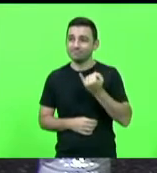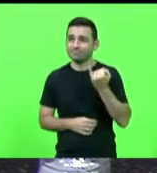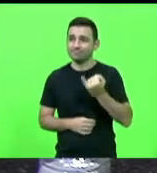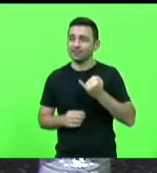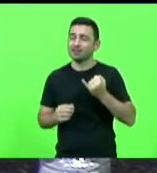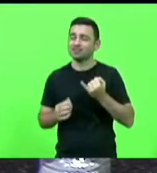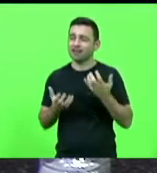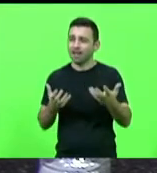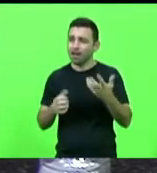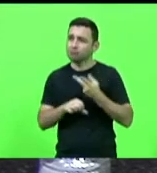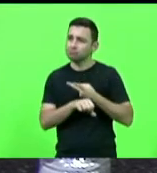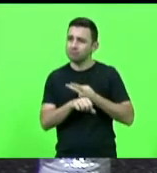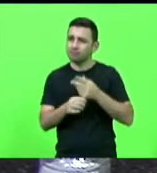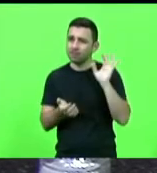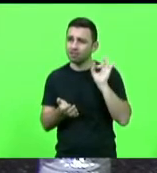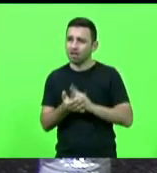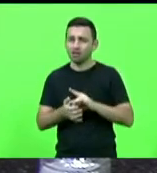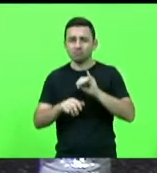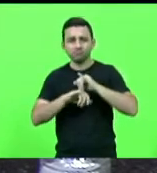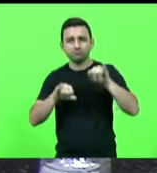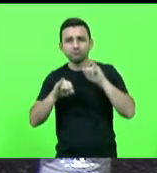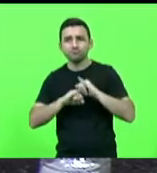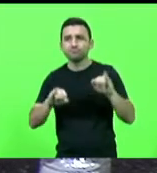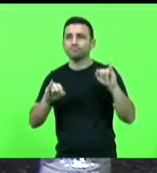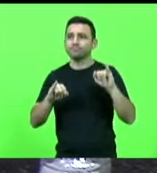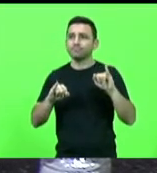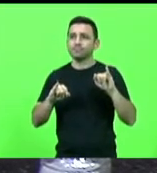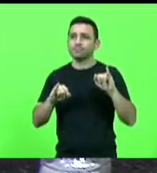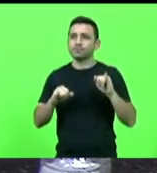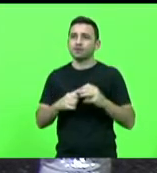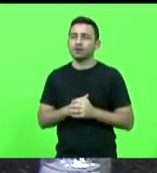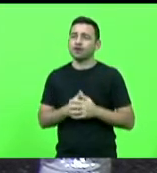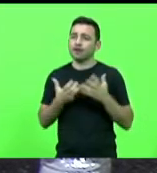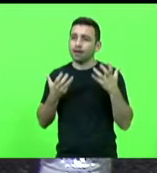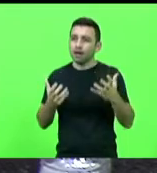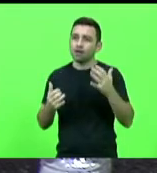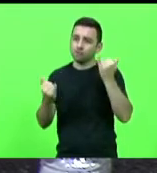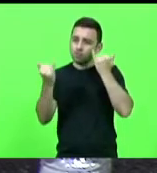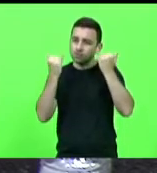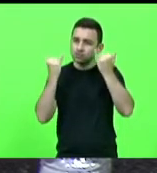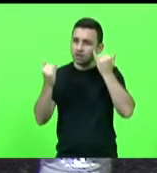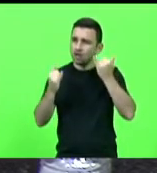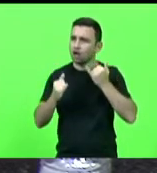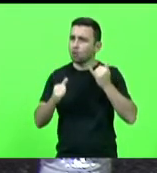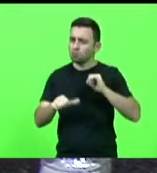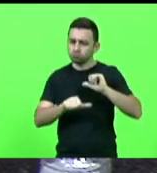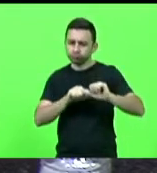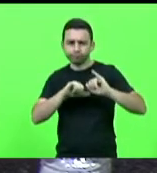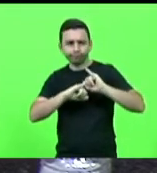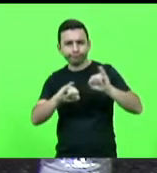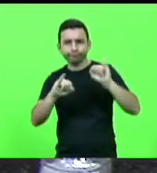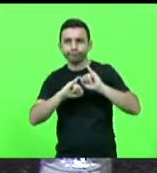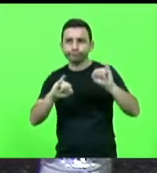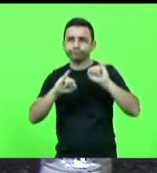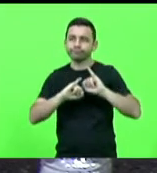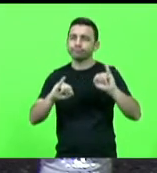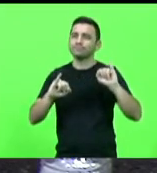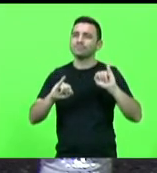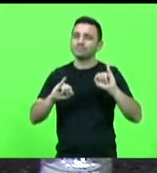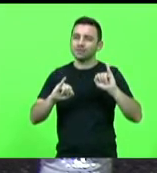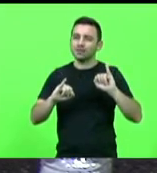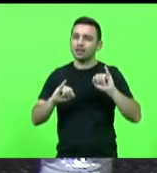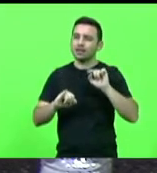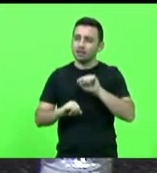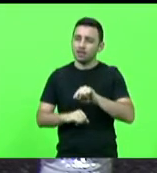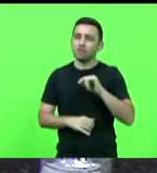da verdade, né, de transformar a informação em notícia, que exerce um papel fundamental de